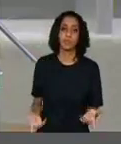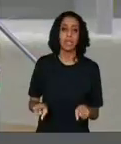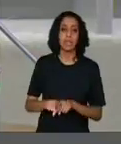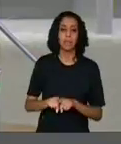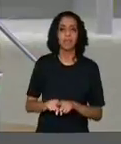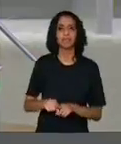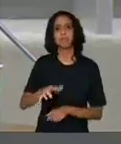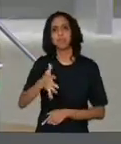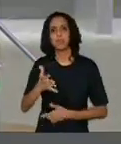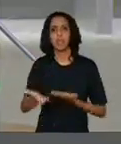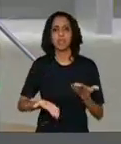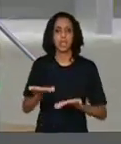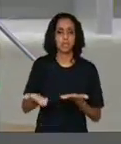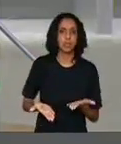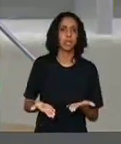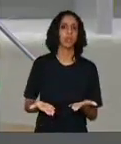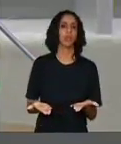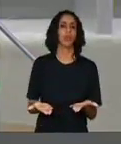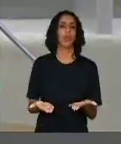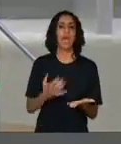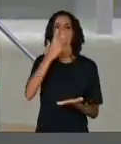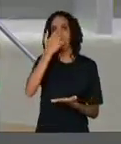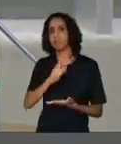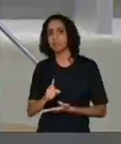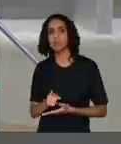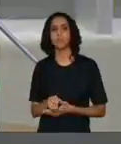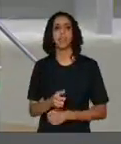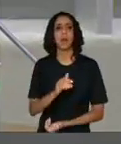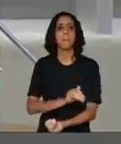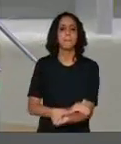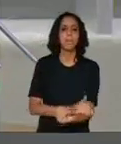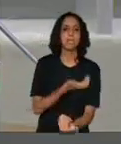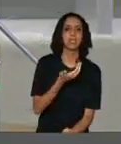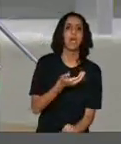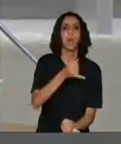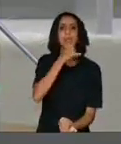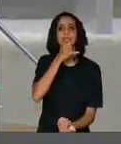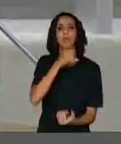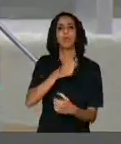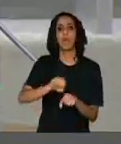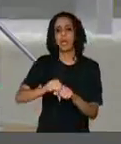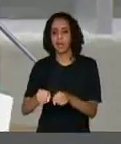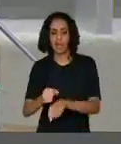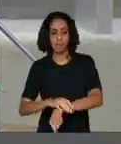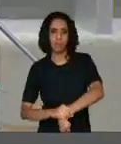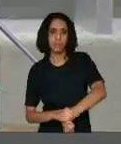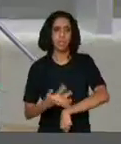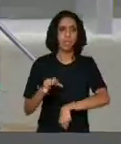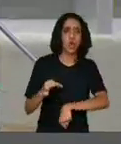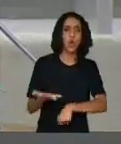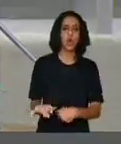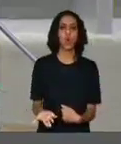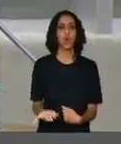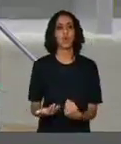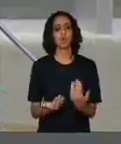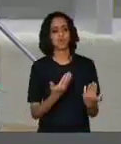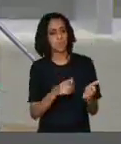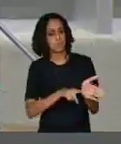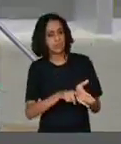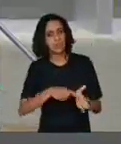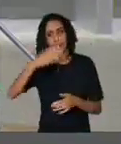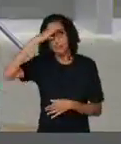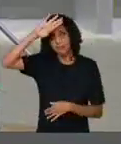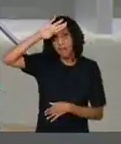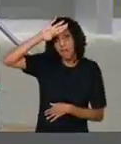de média, complexidade, pressão, queda, contorção e dor, suspeita de fratura,